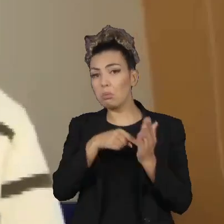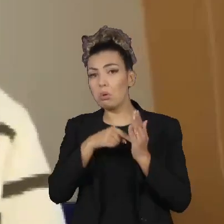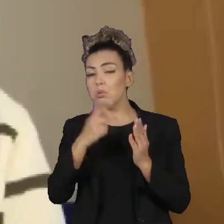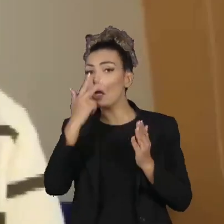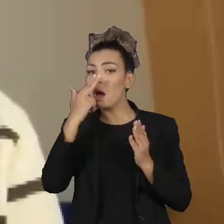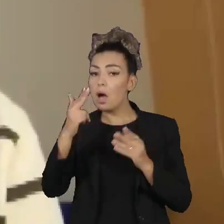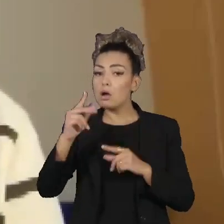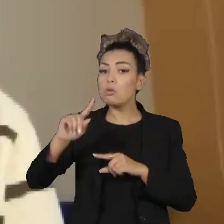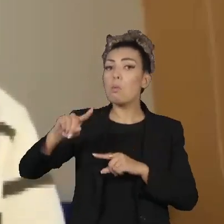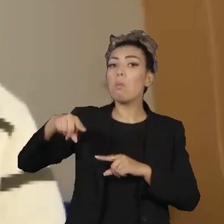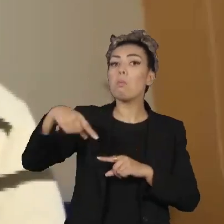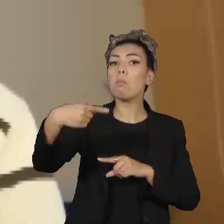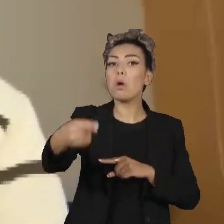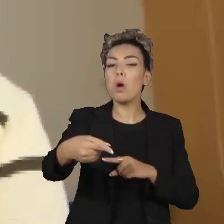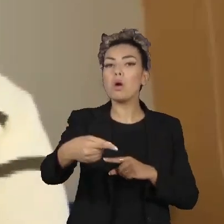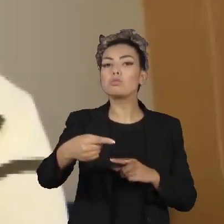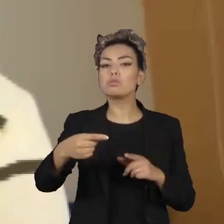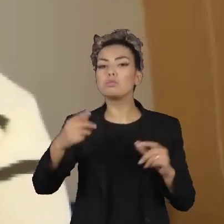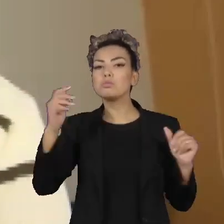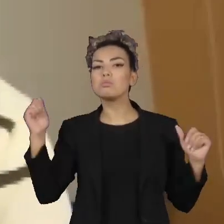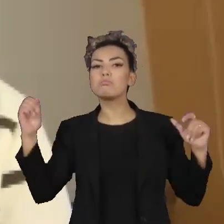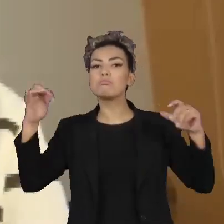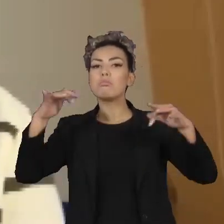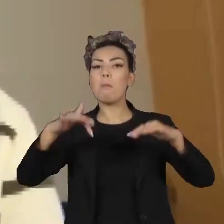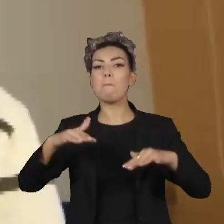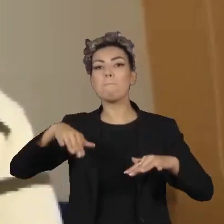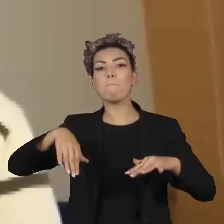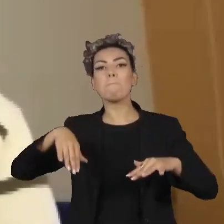tende a ficar mais ao centro e à direita do que o atual congresso